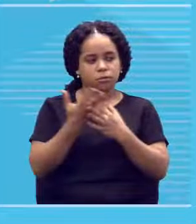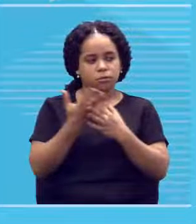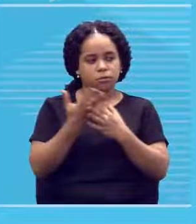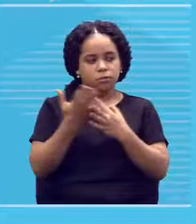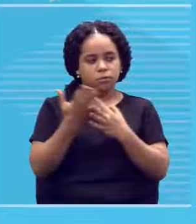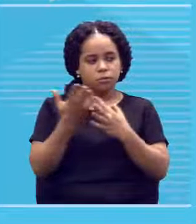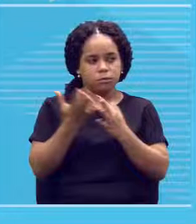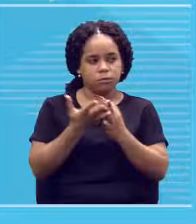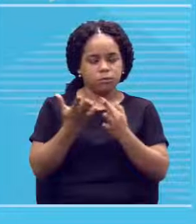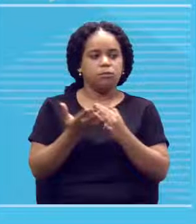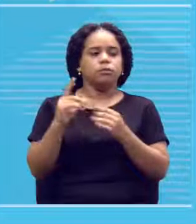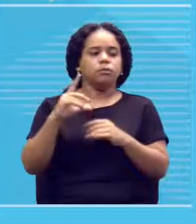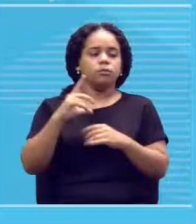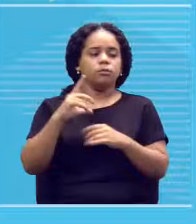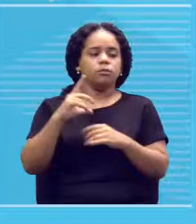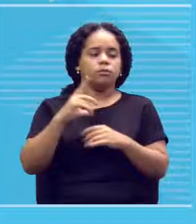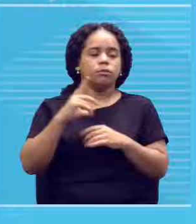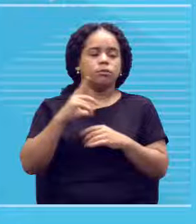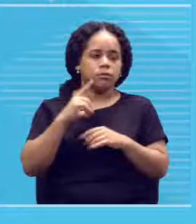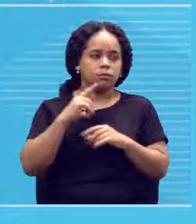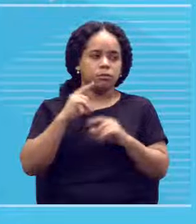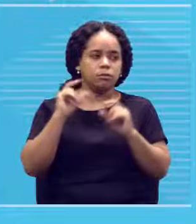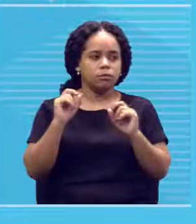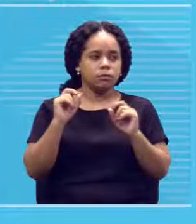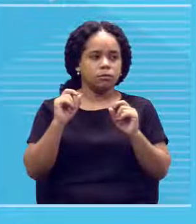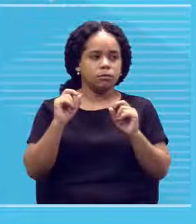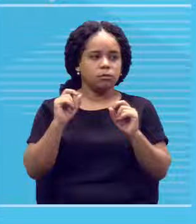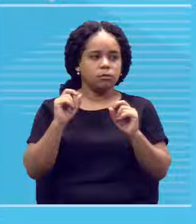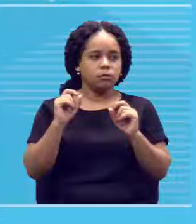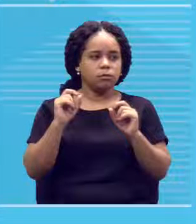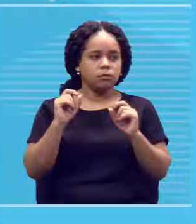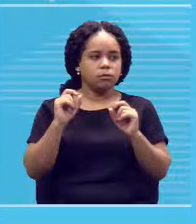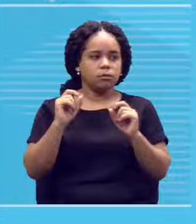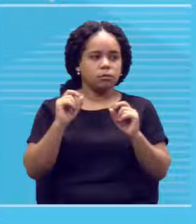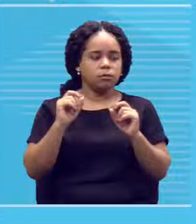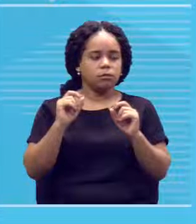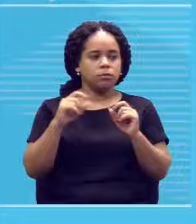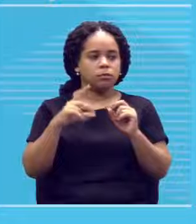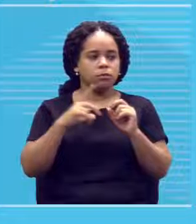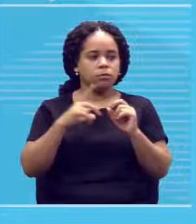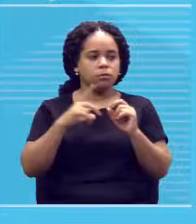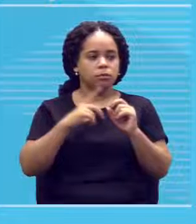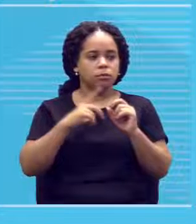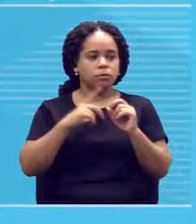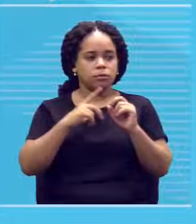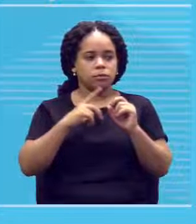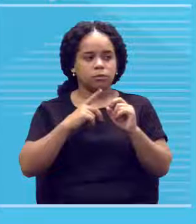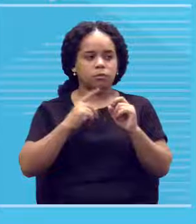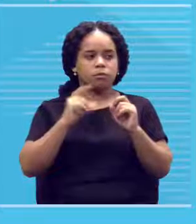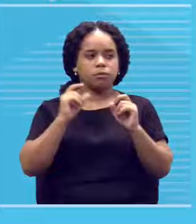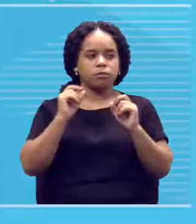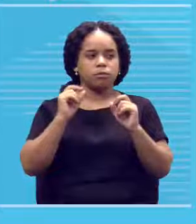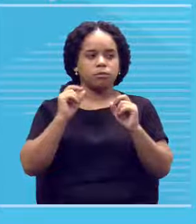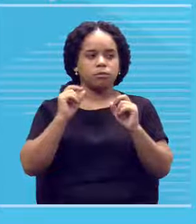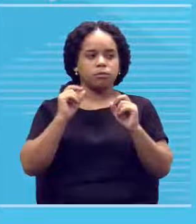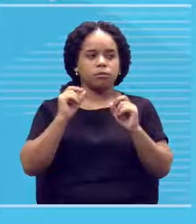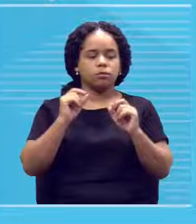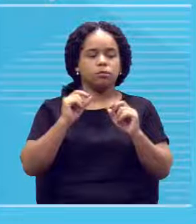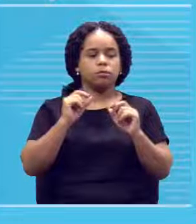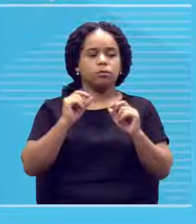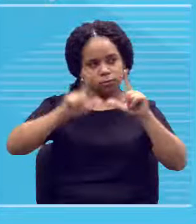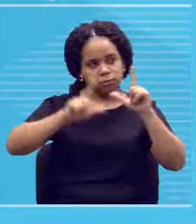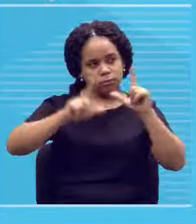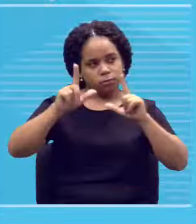vezes leva o televisão televisão